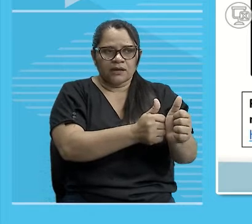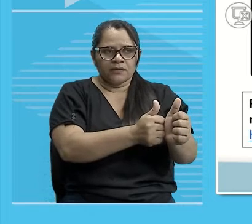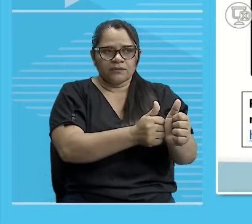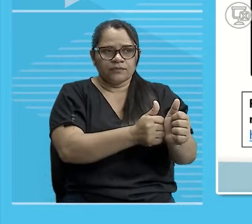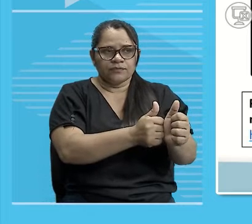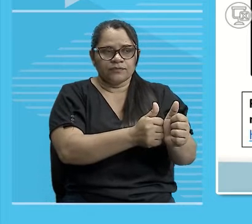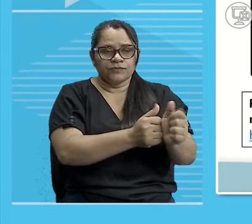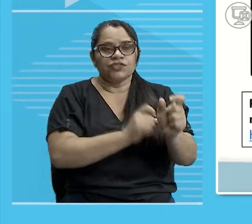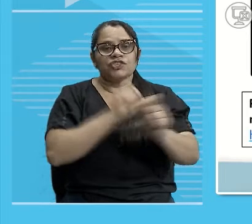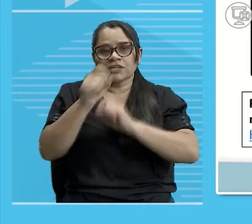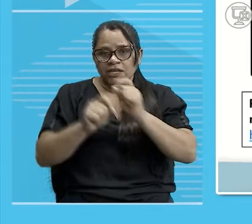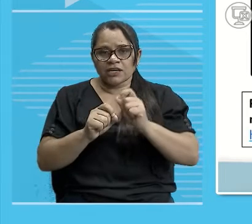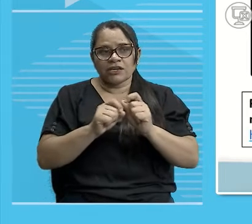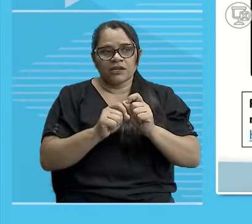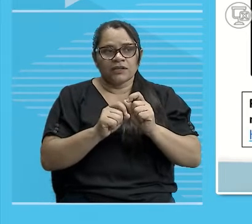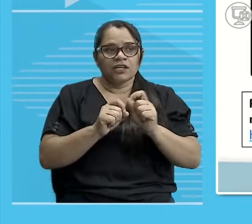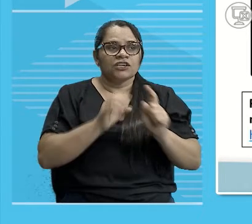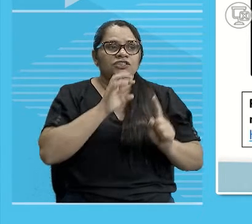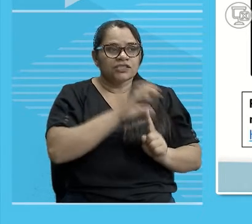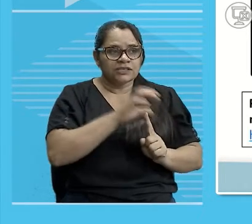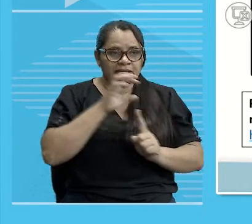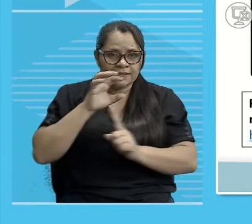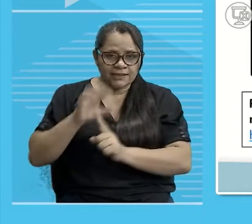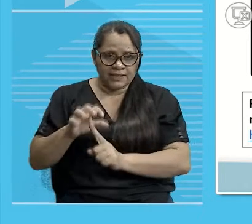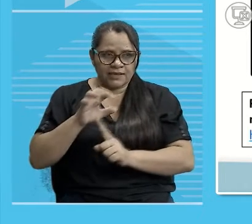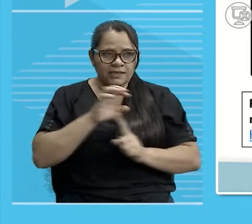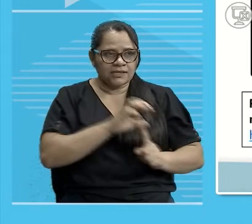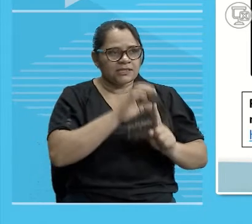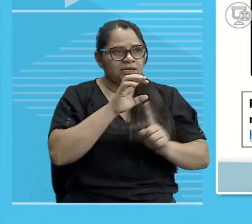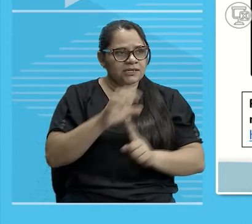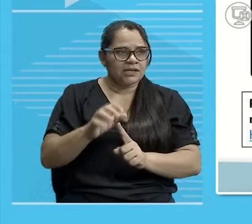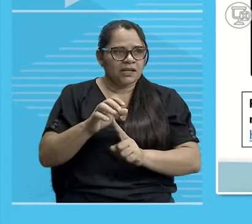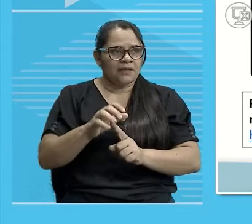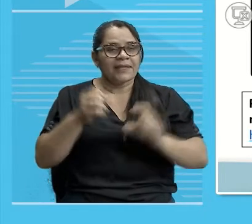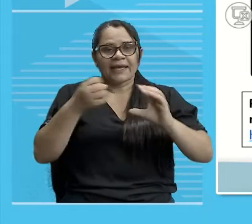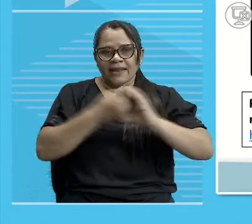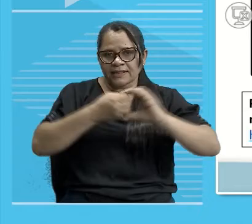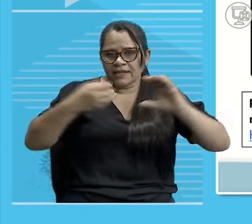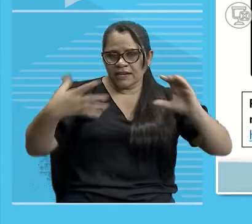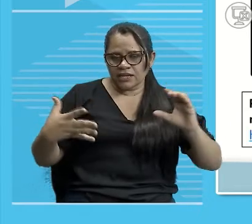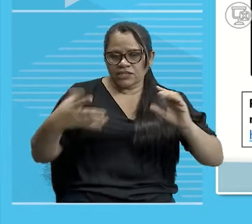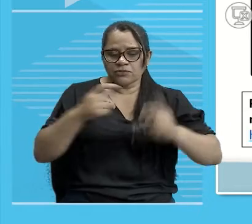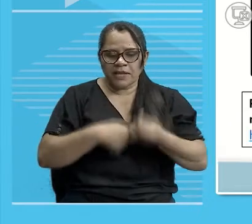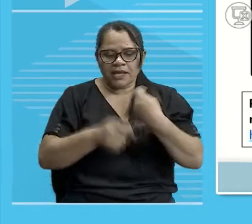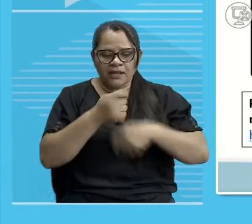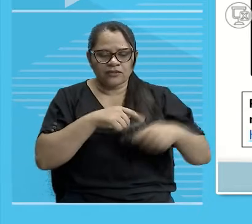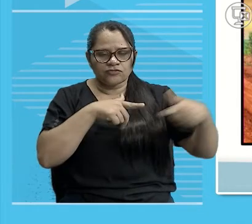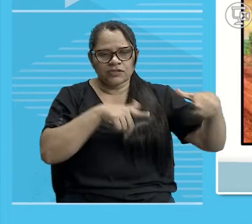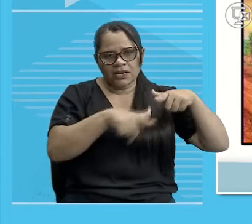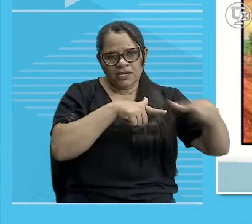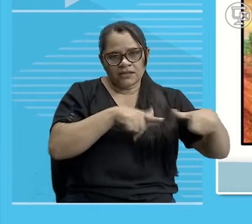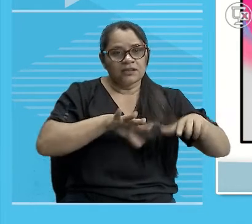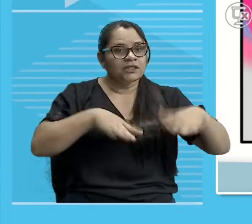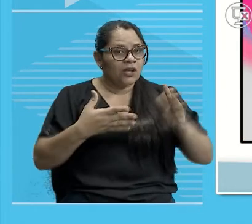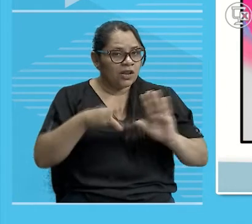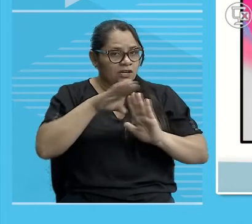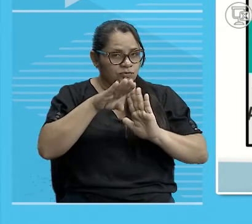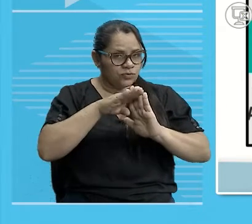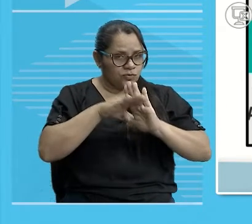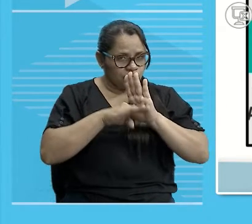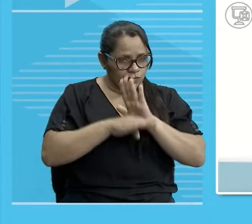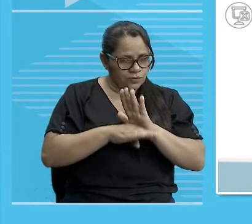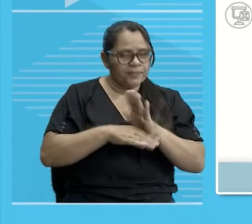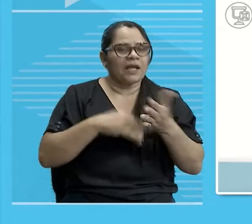tendências e perspectivas do mercado de trabalho e ela listou algumas profissões